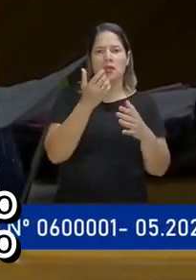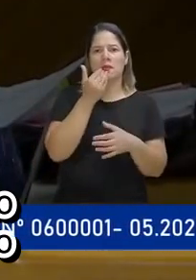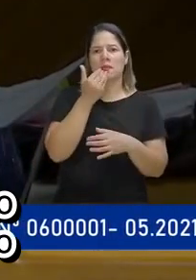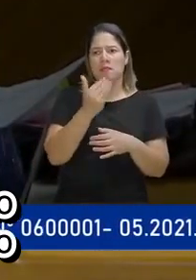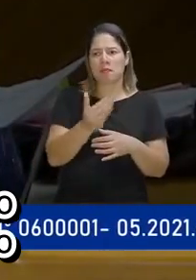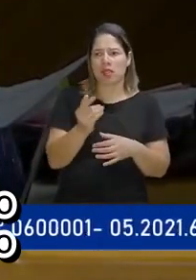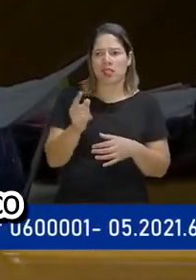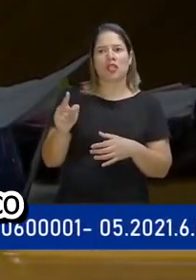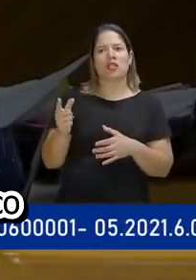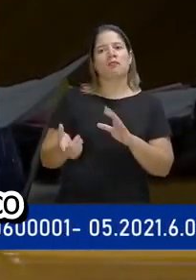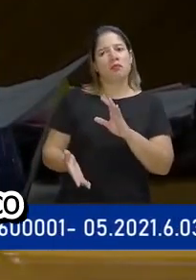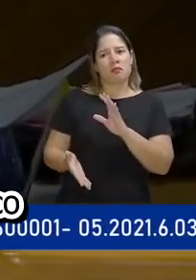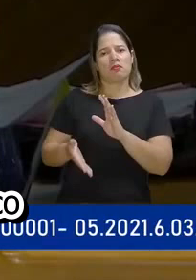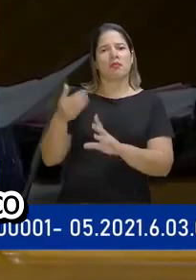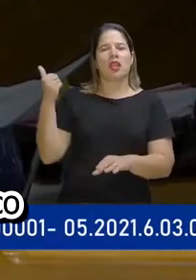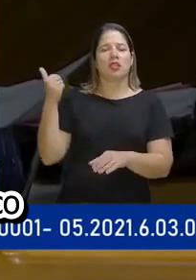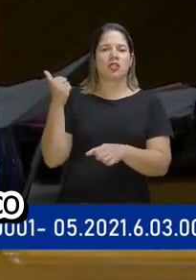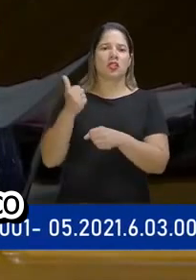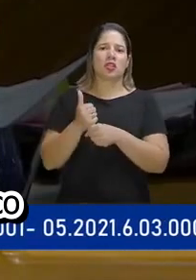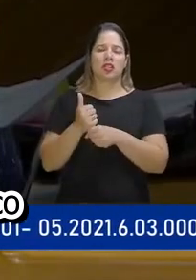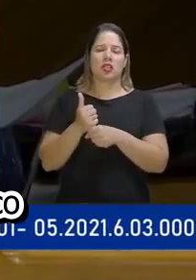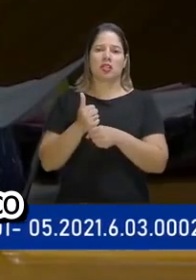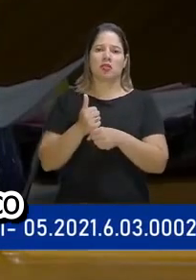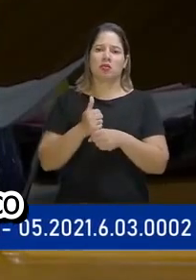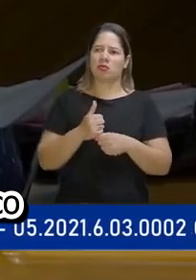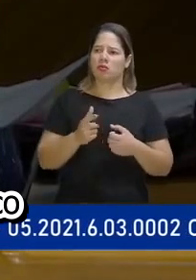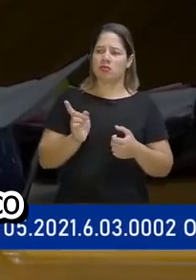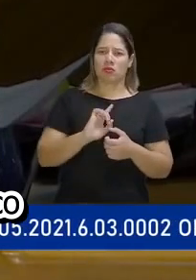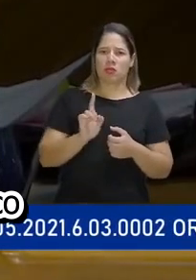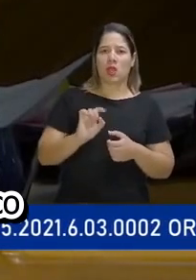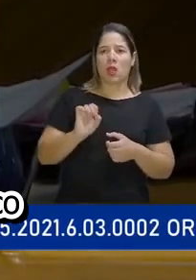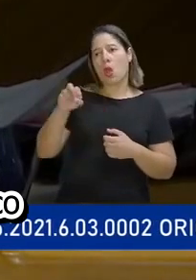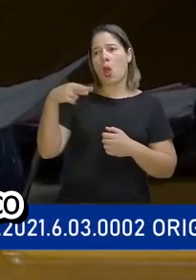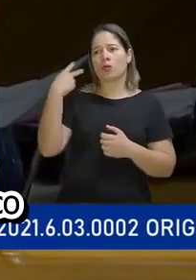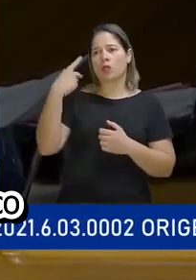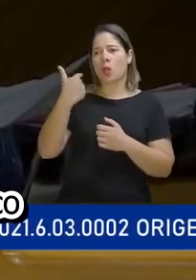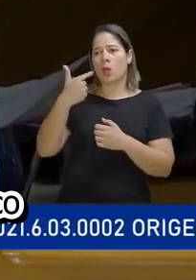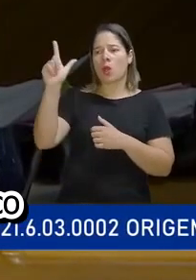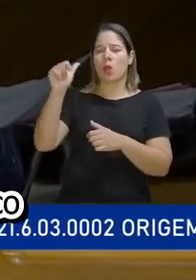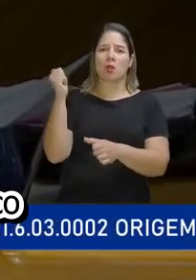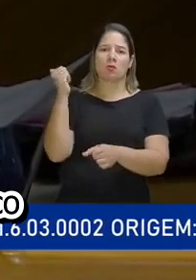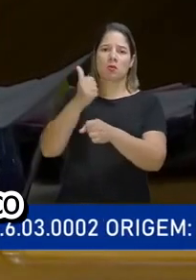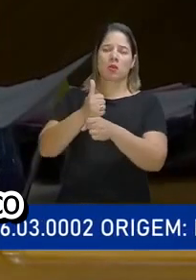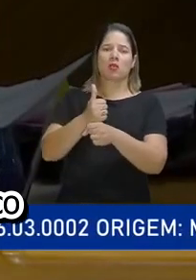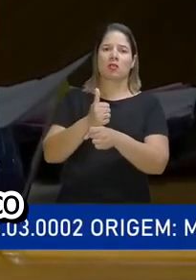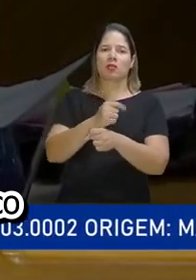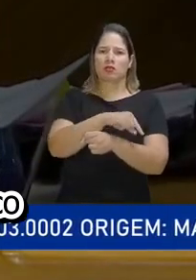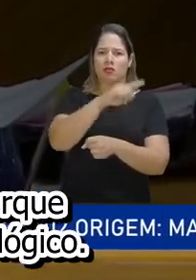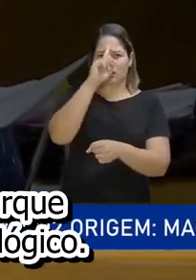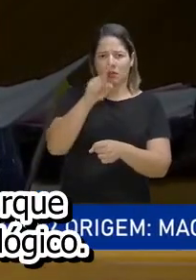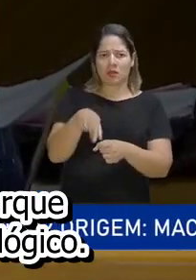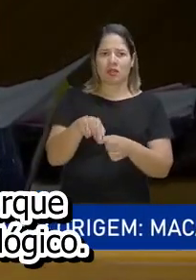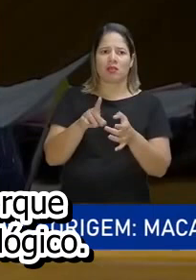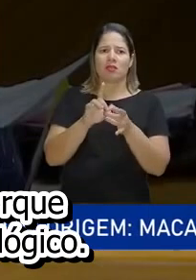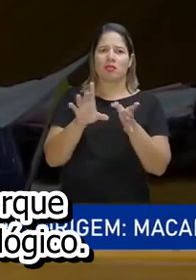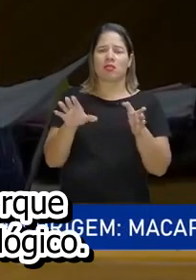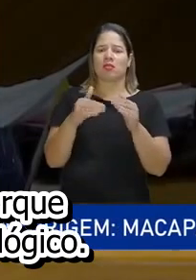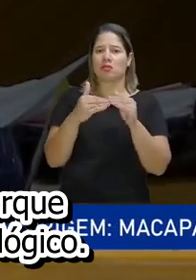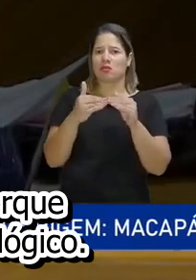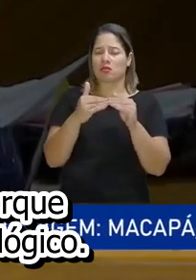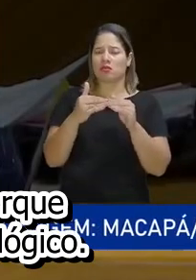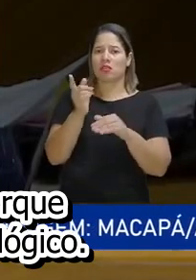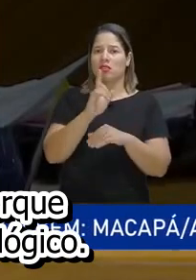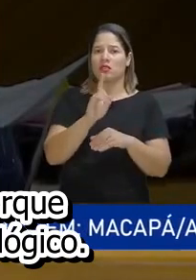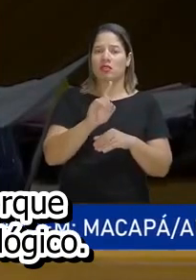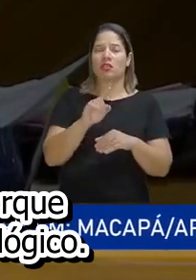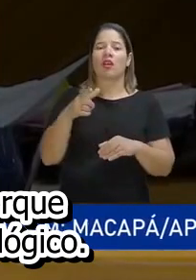da perda do cargo eletivo ou supletivamente, quem tenha interesse jurídico ou mesmo o Ministério Público Eleitoral, na forma